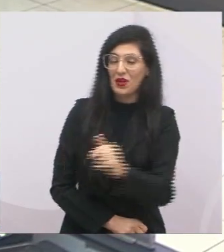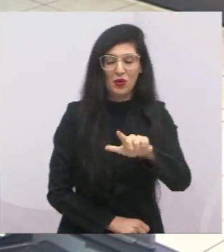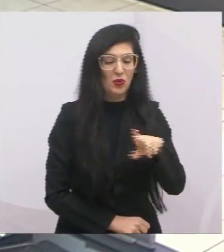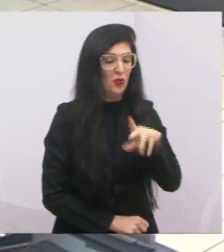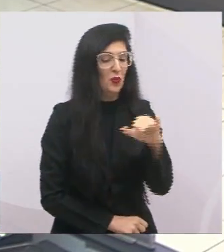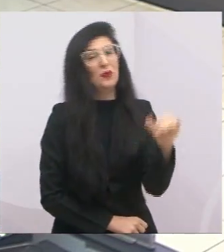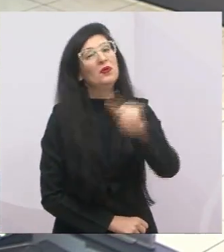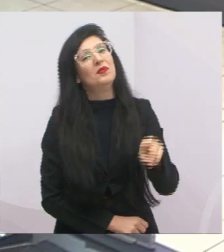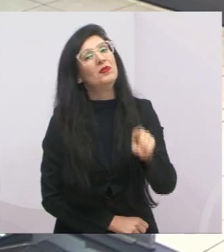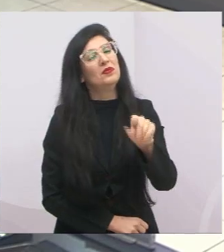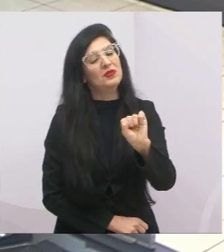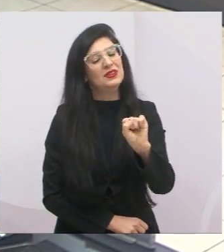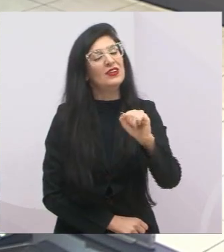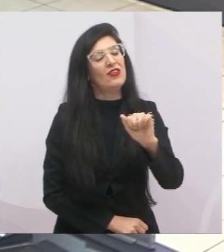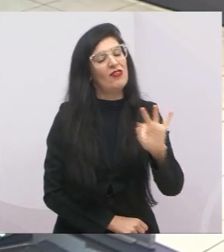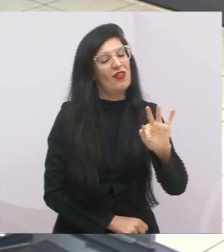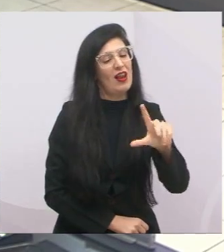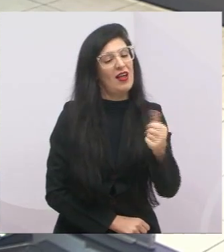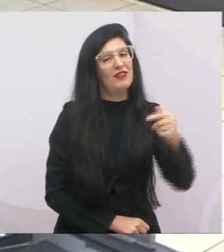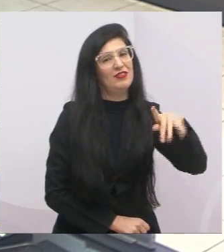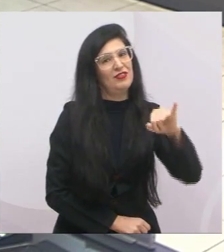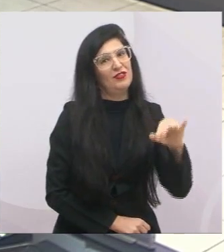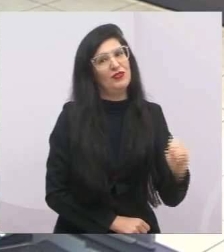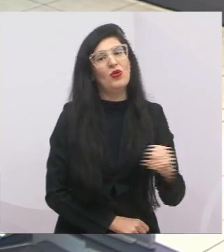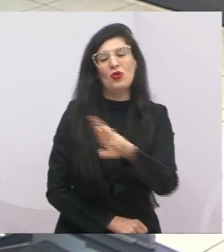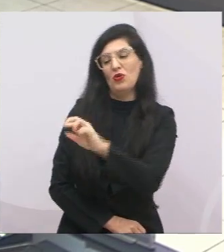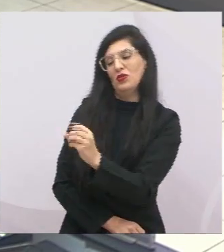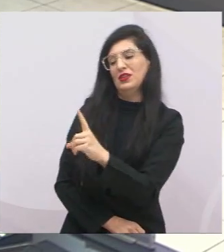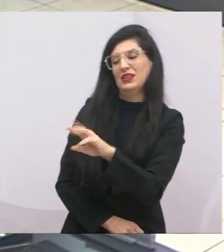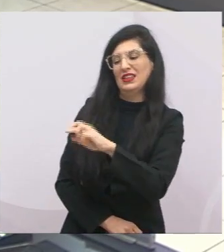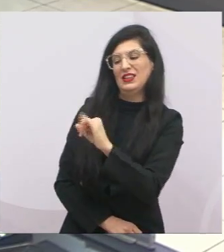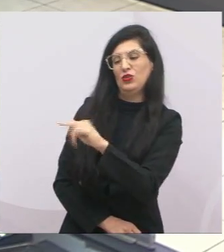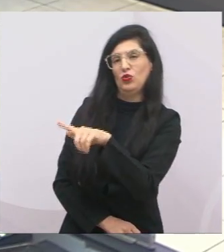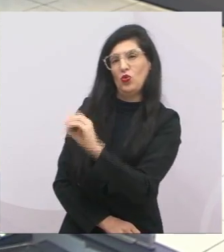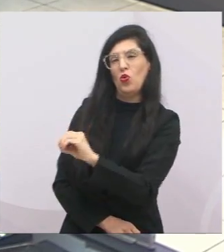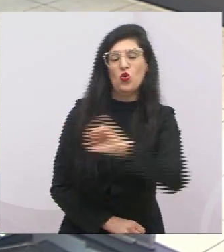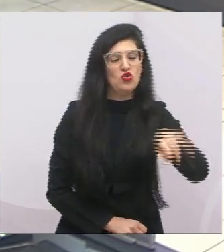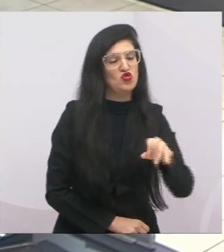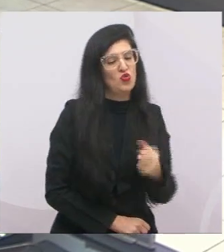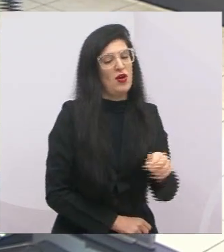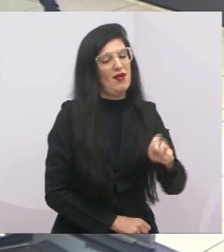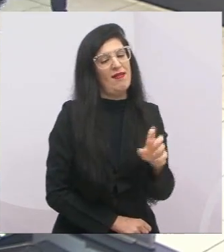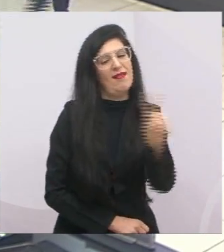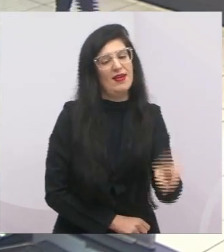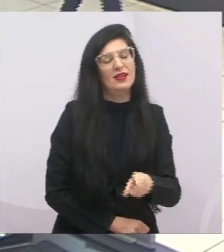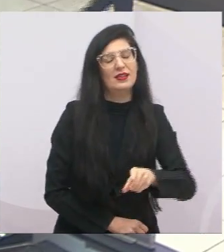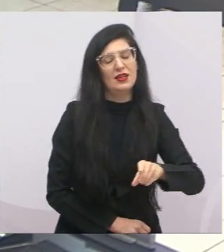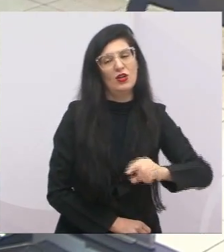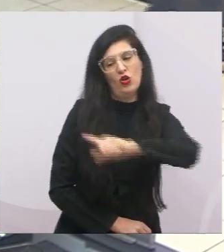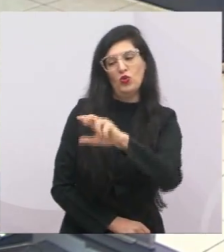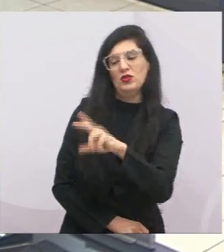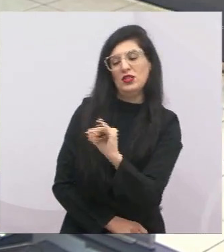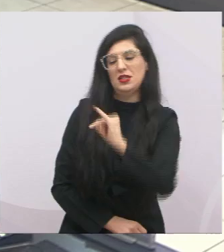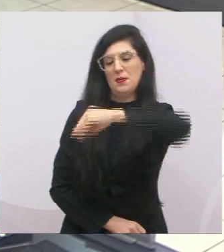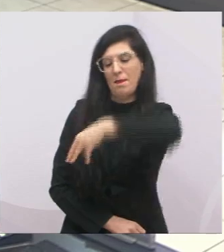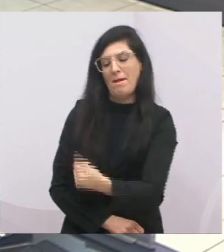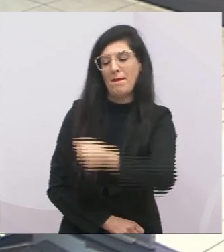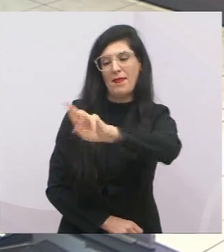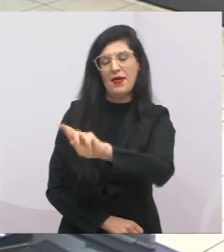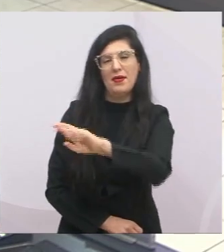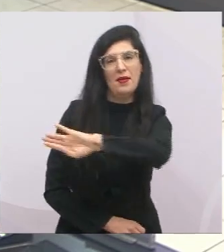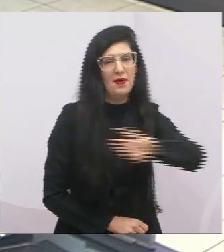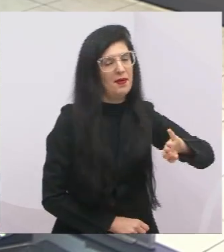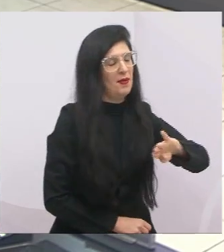Luiz Flávio, Dr. Rodrigo Salomão, Juarez Araújo, Lucimar